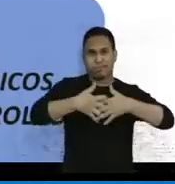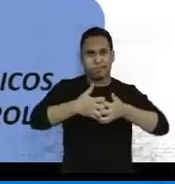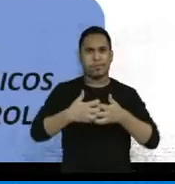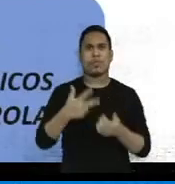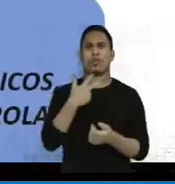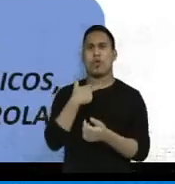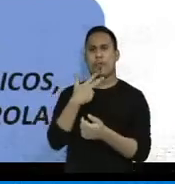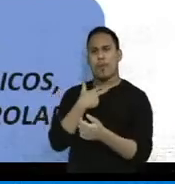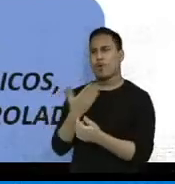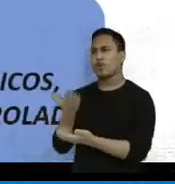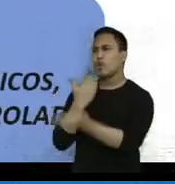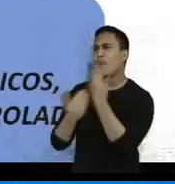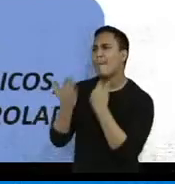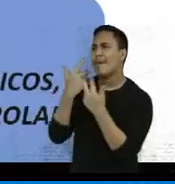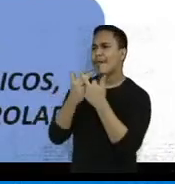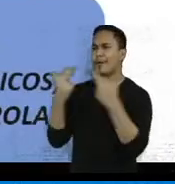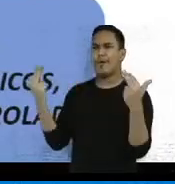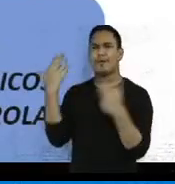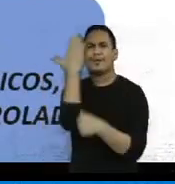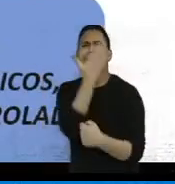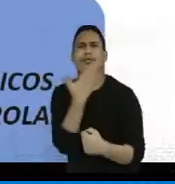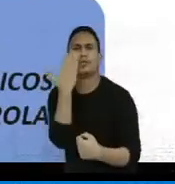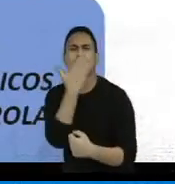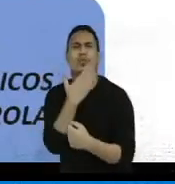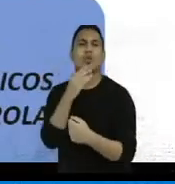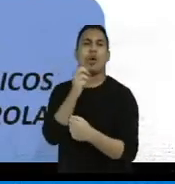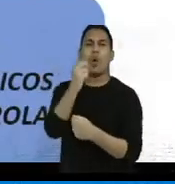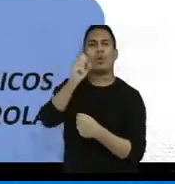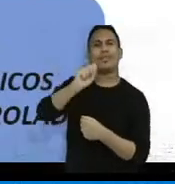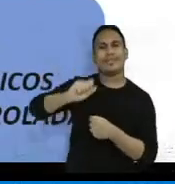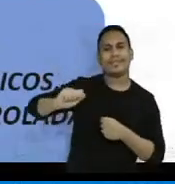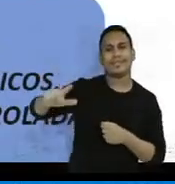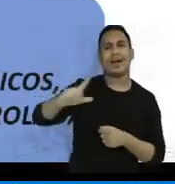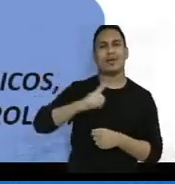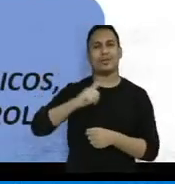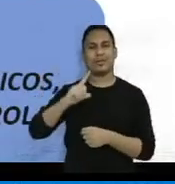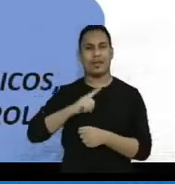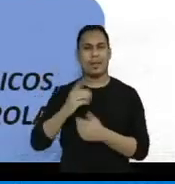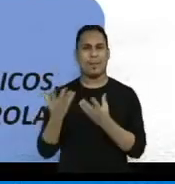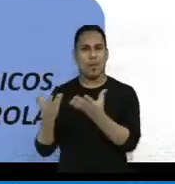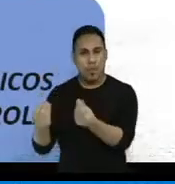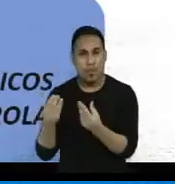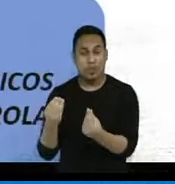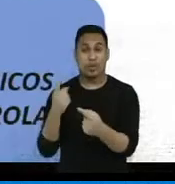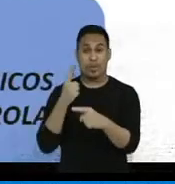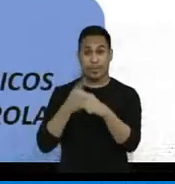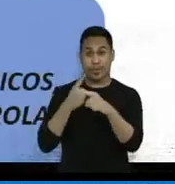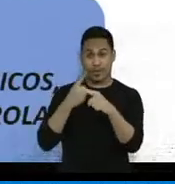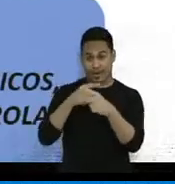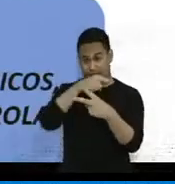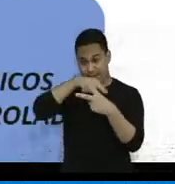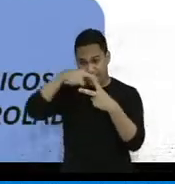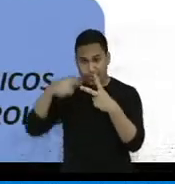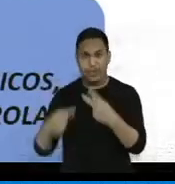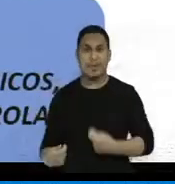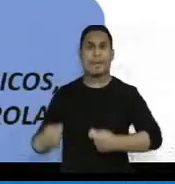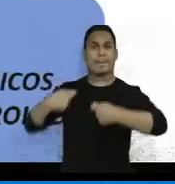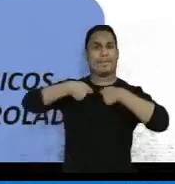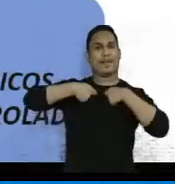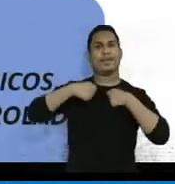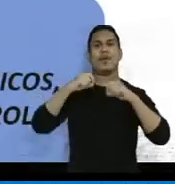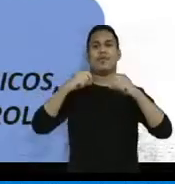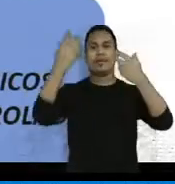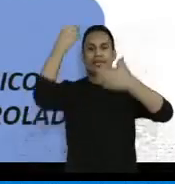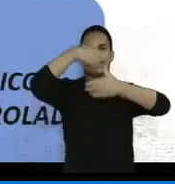nem alimentos ricos em sal, porque esses 2 itens aumentam no meu sistema nervoso uma